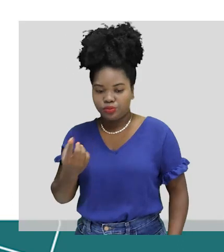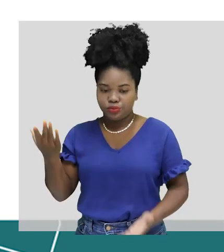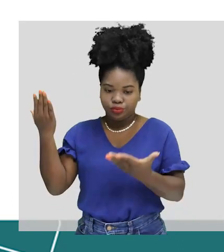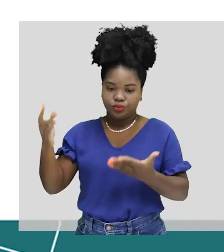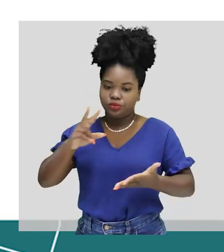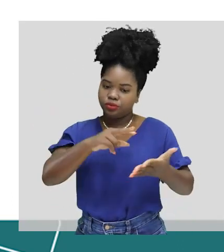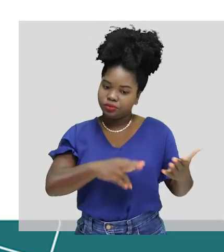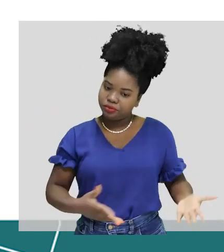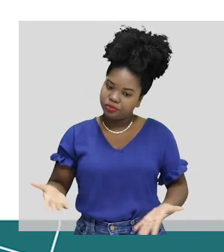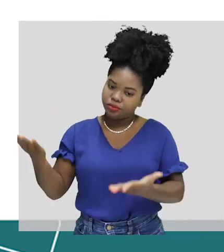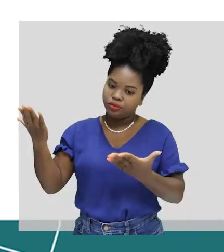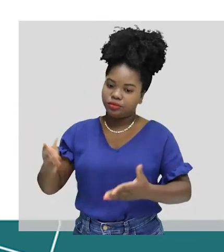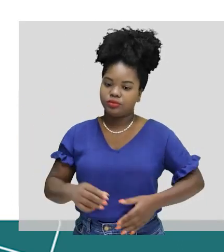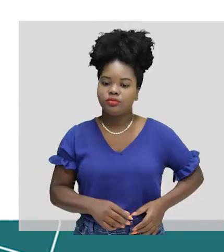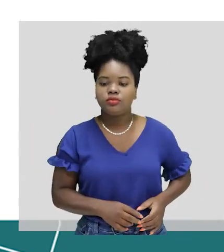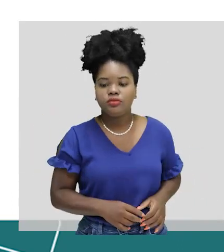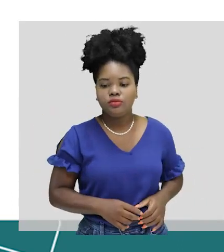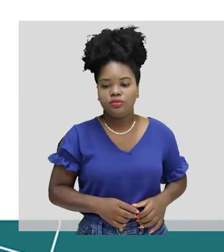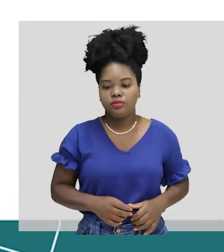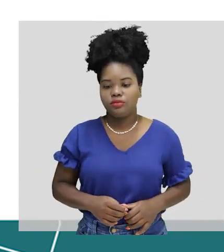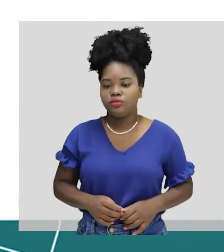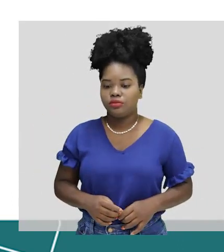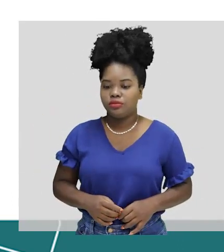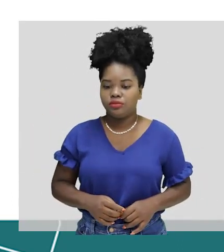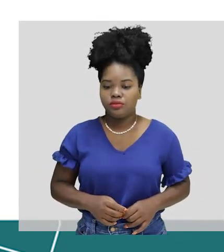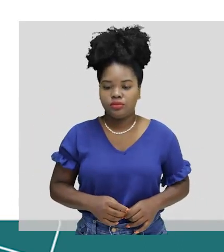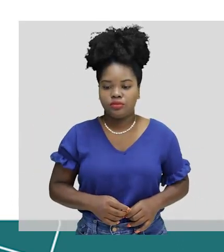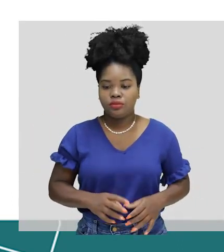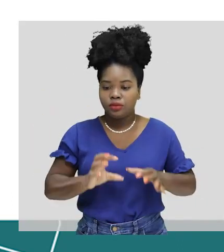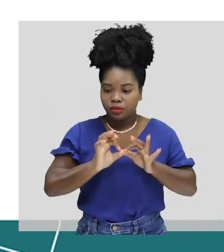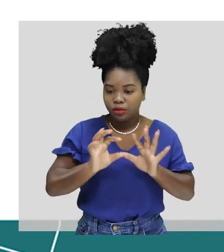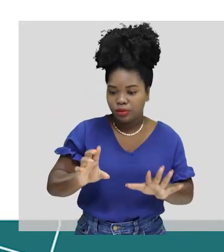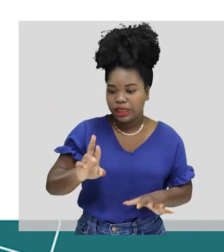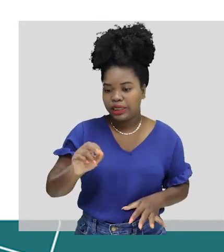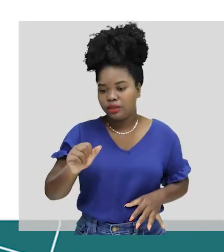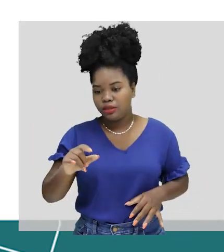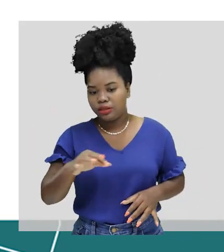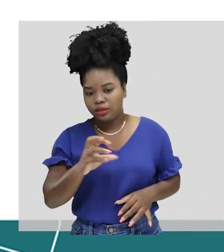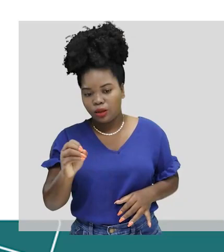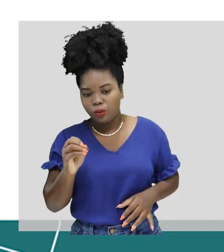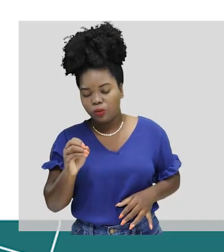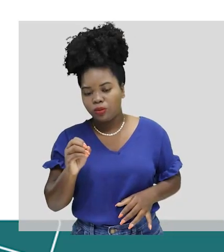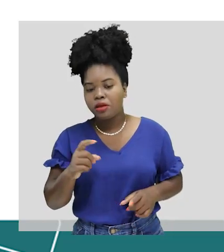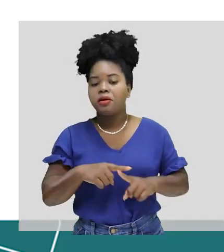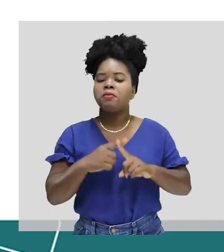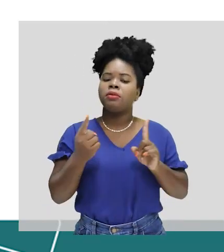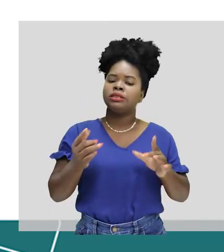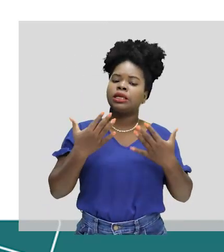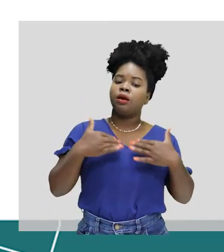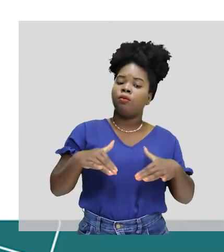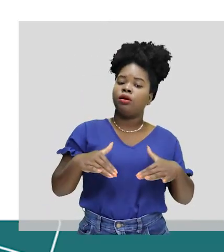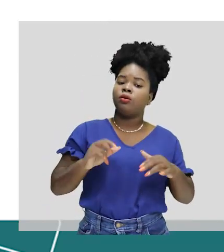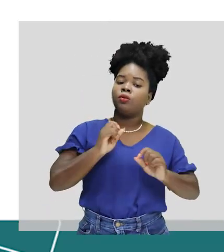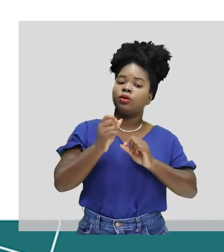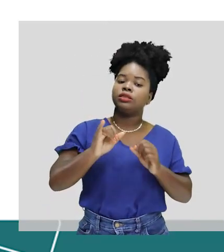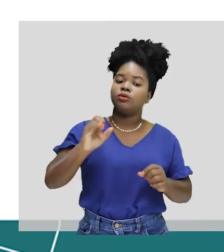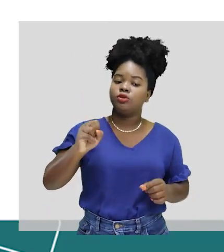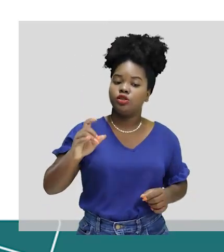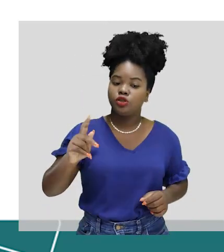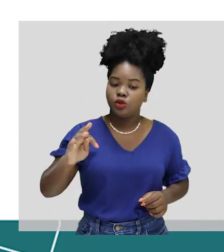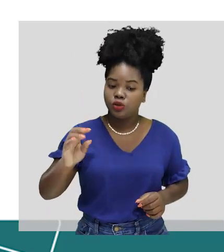os radioisótopos são os isótopos que emitem radiação. Mas espera aí, o que são